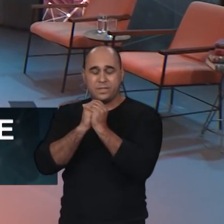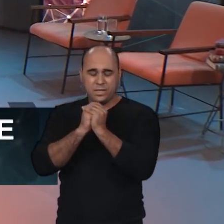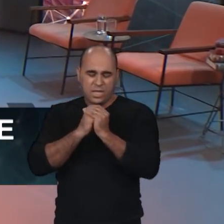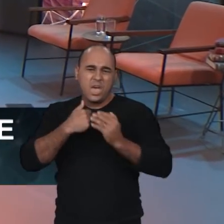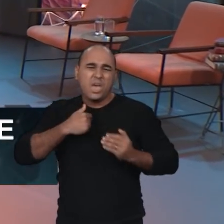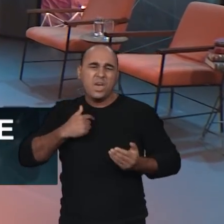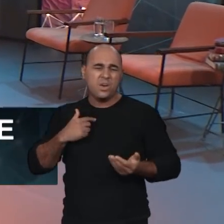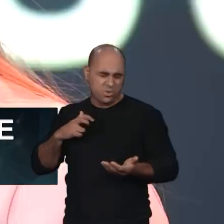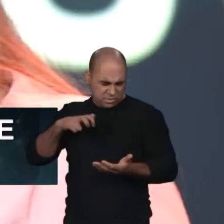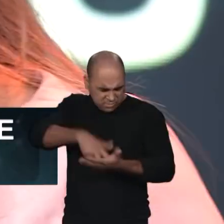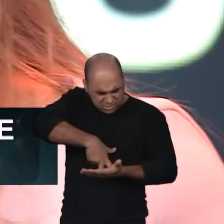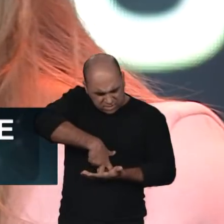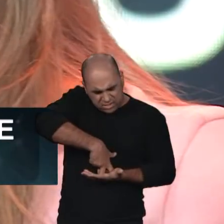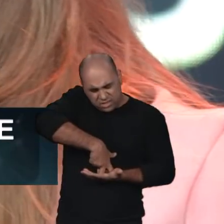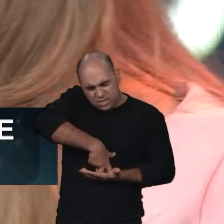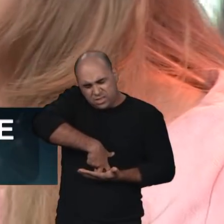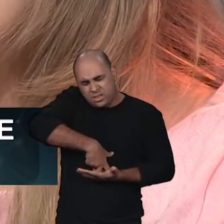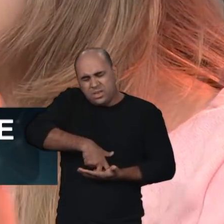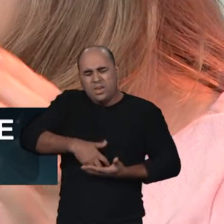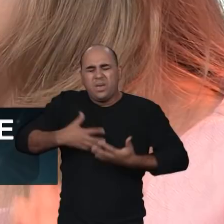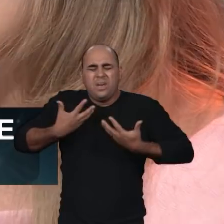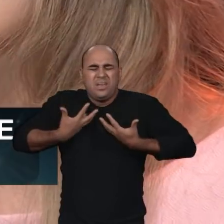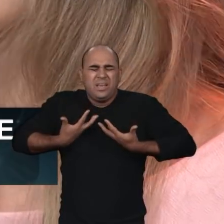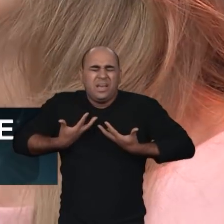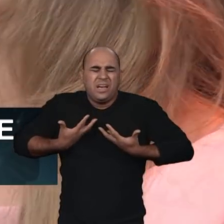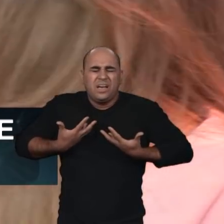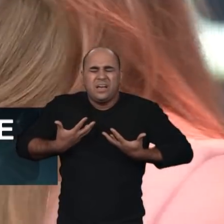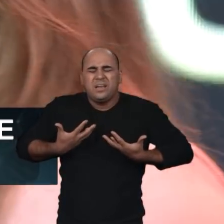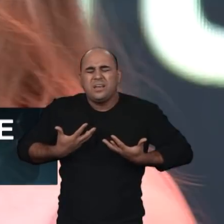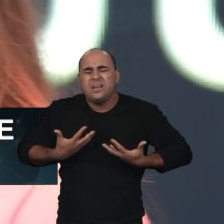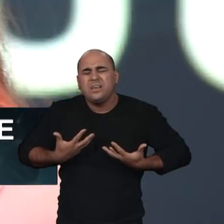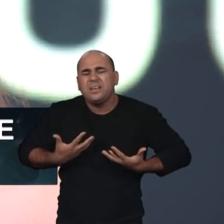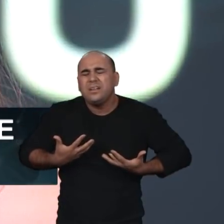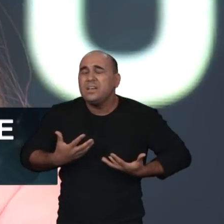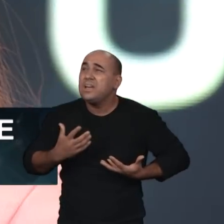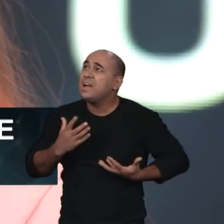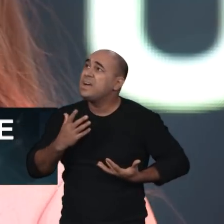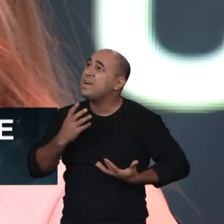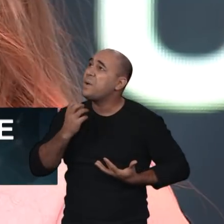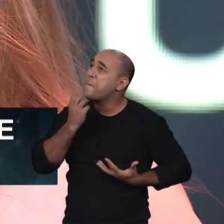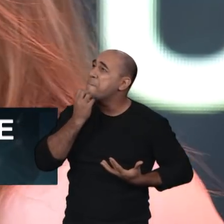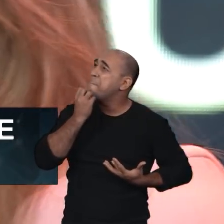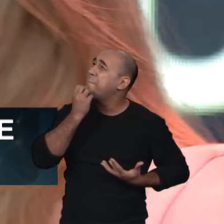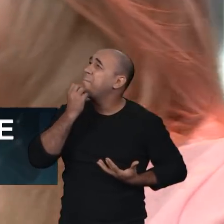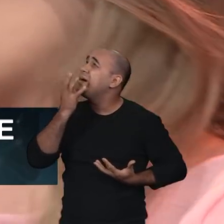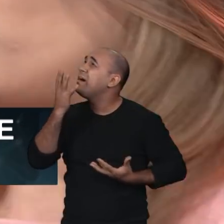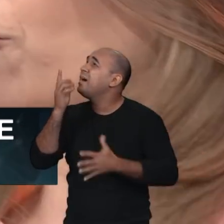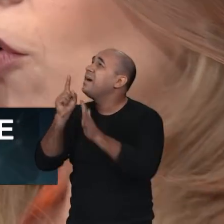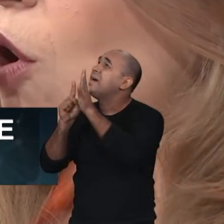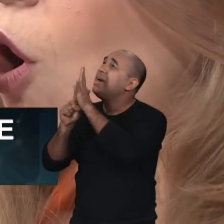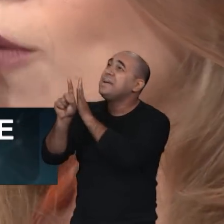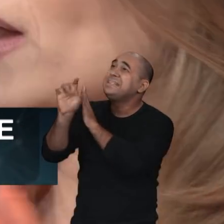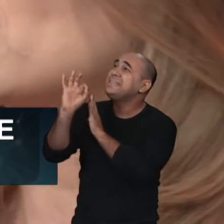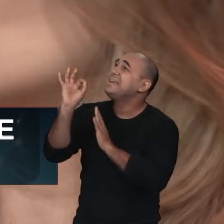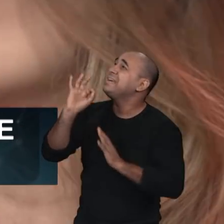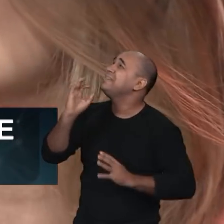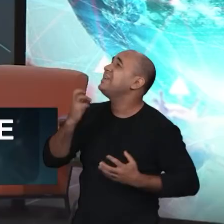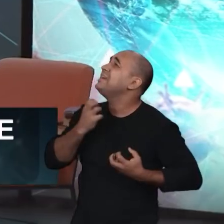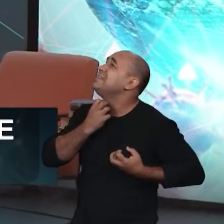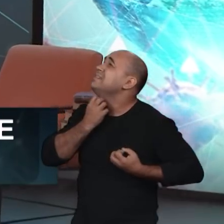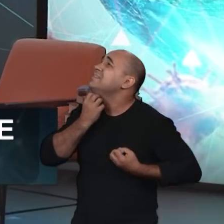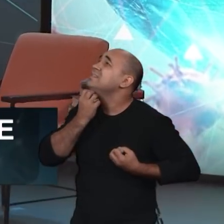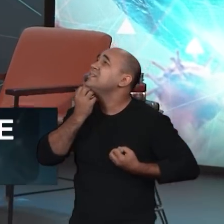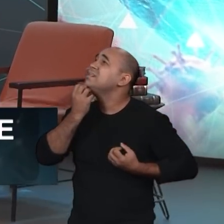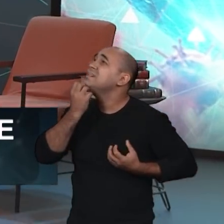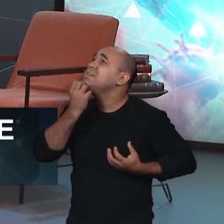Ajoelhado ali eu fiquei e não quis te questionar em nada. A forma que